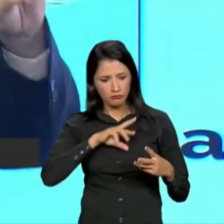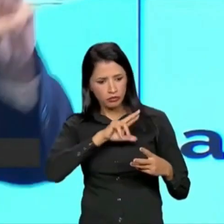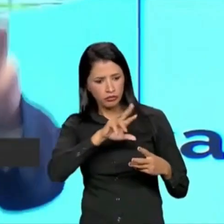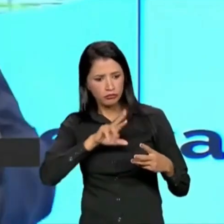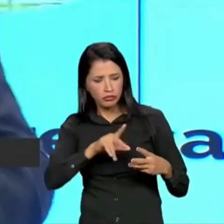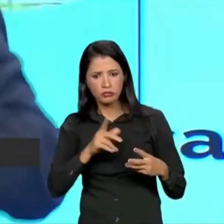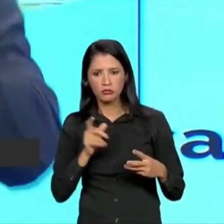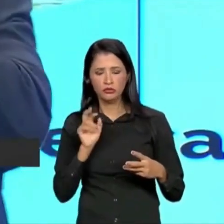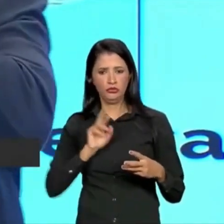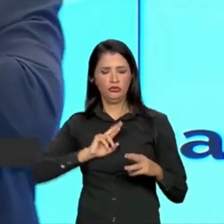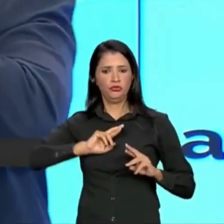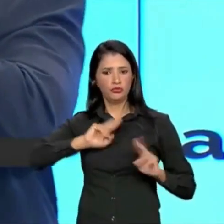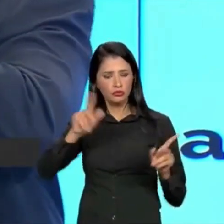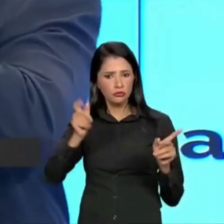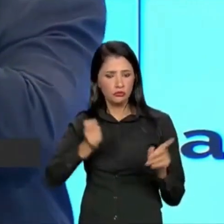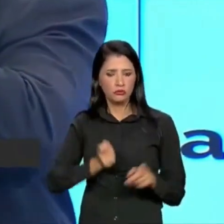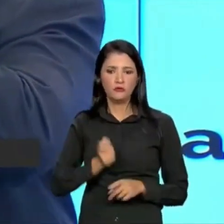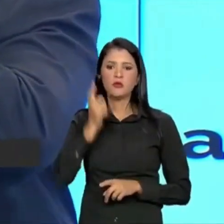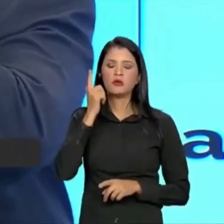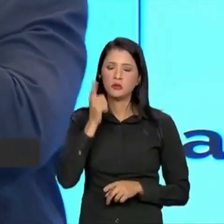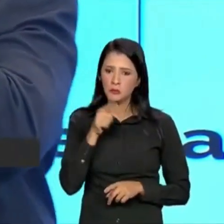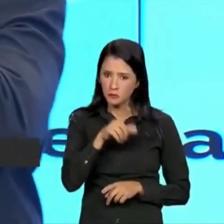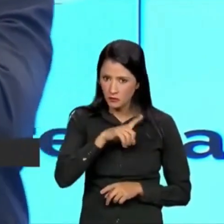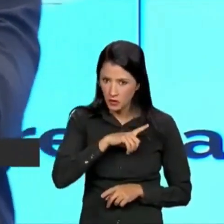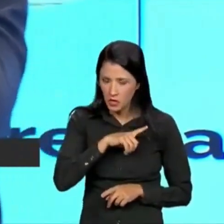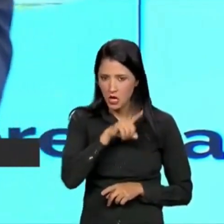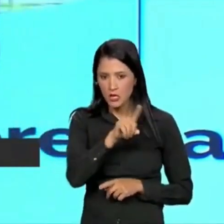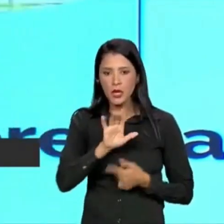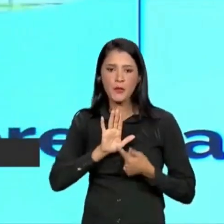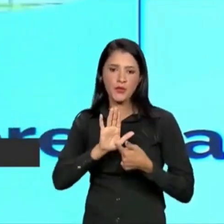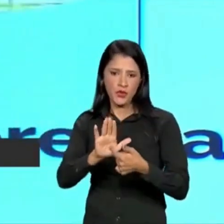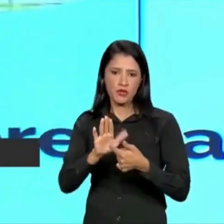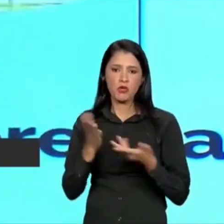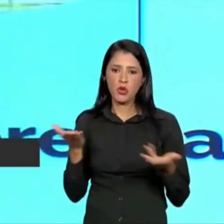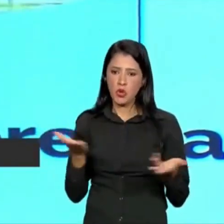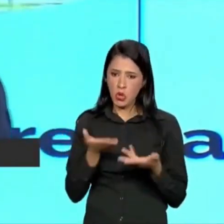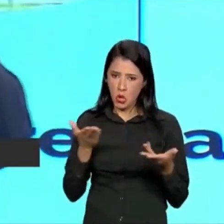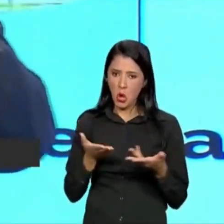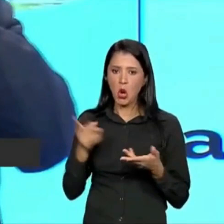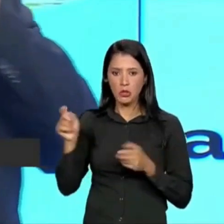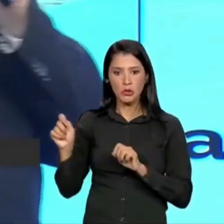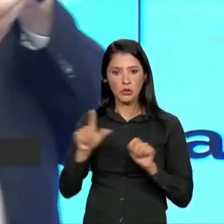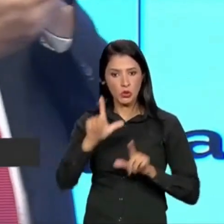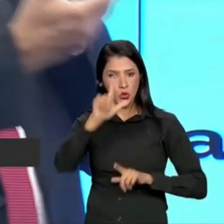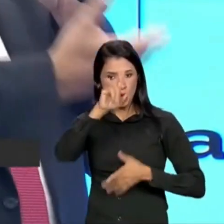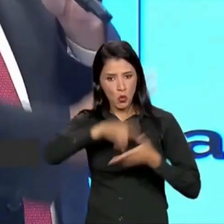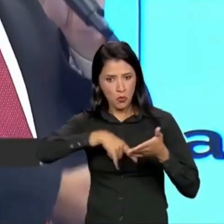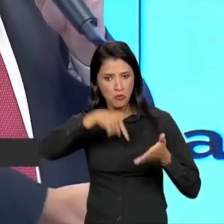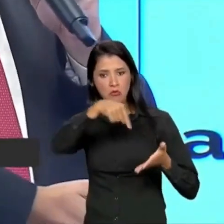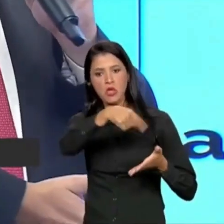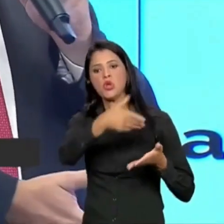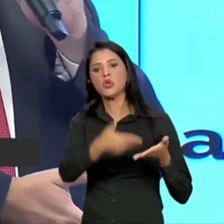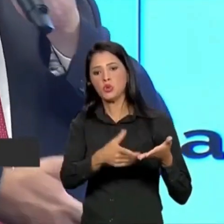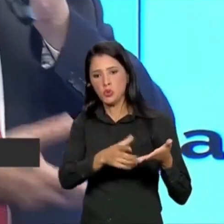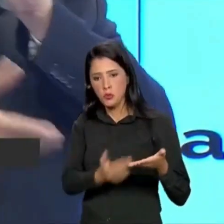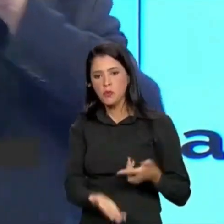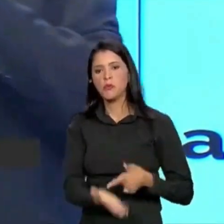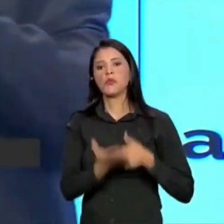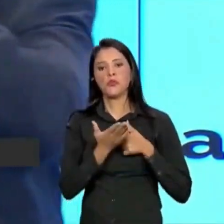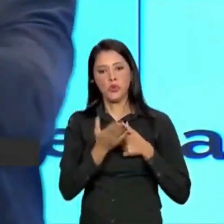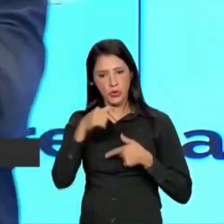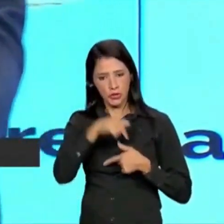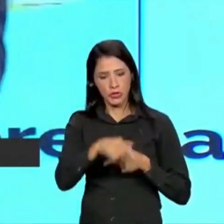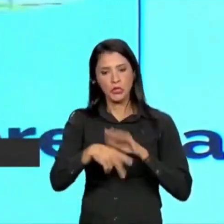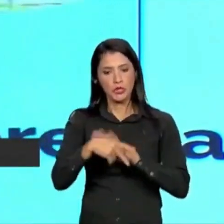anormalidades, 3 anomalias que estão retratadas nesse documento da Polícia